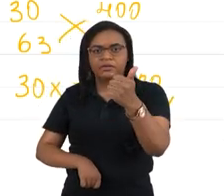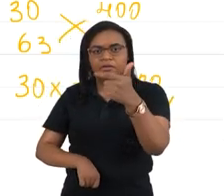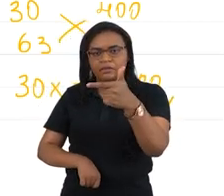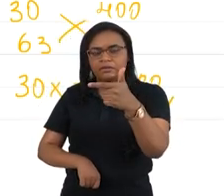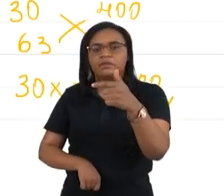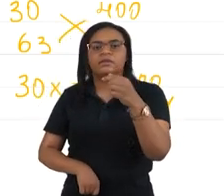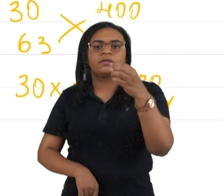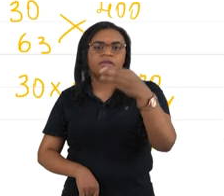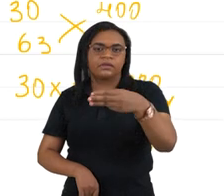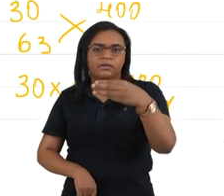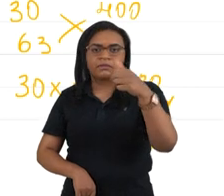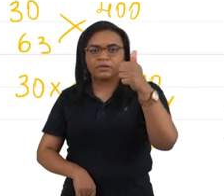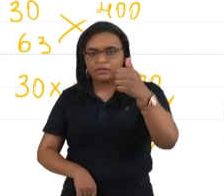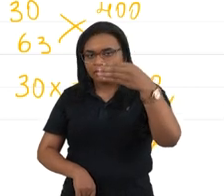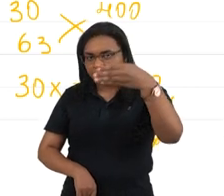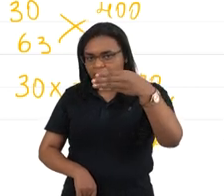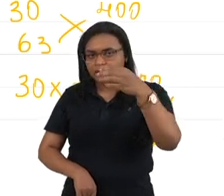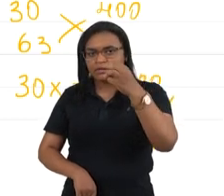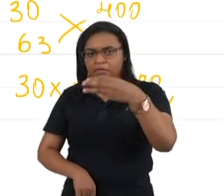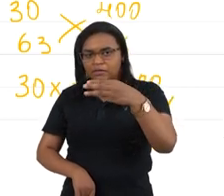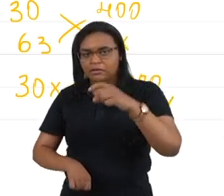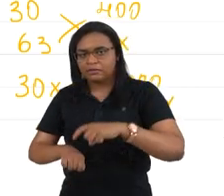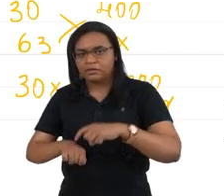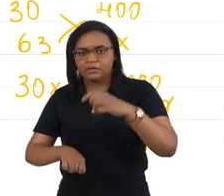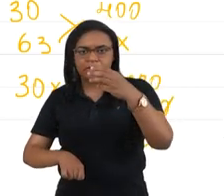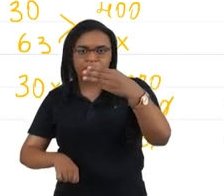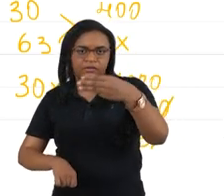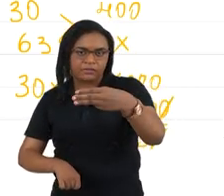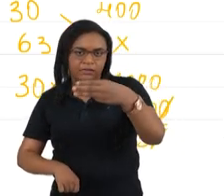1, 4. 3 vezes 3, 21.